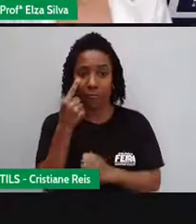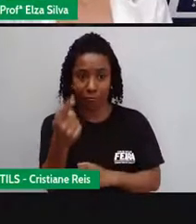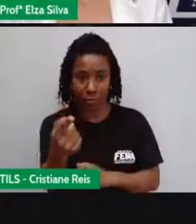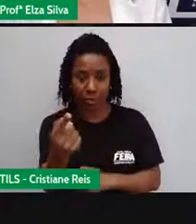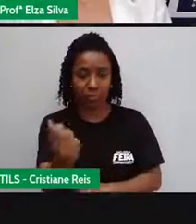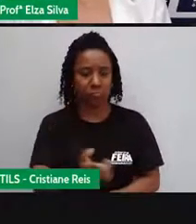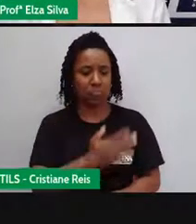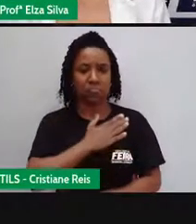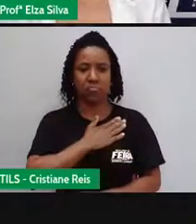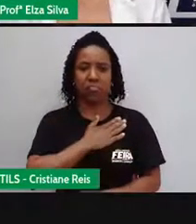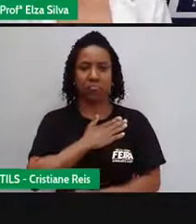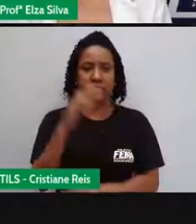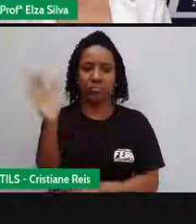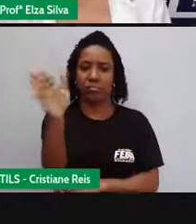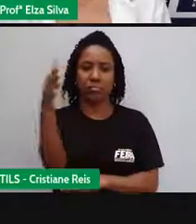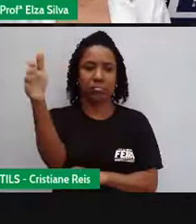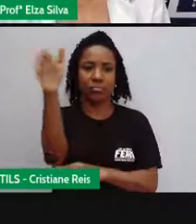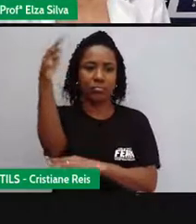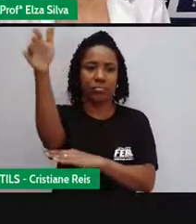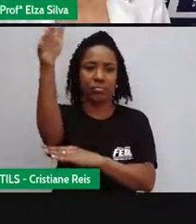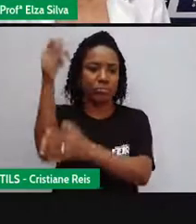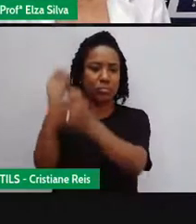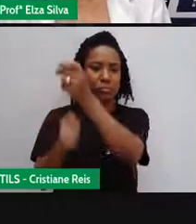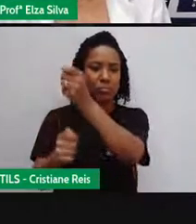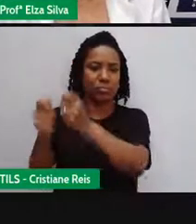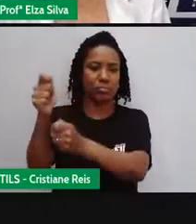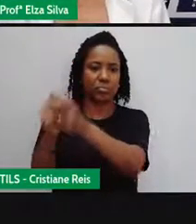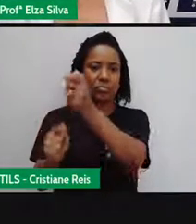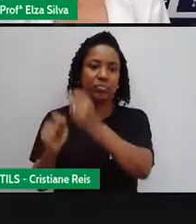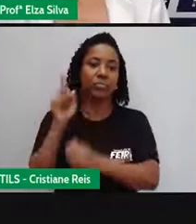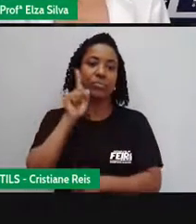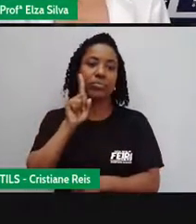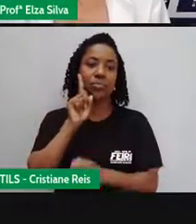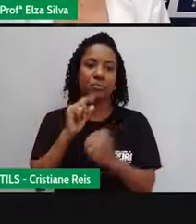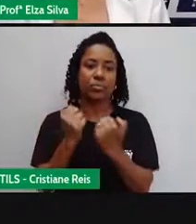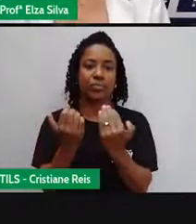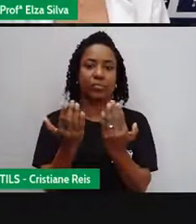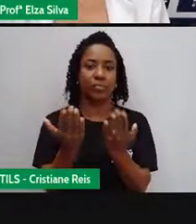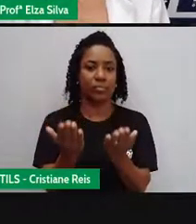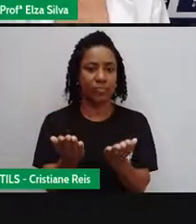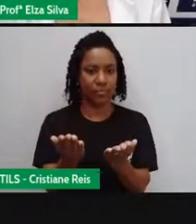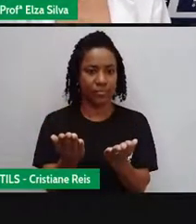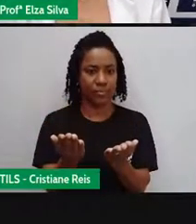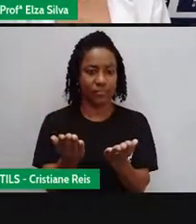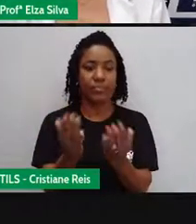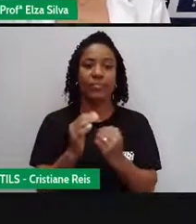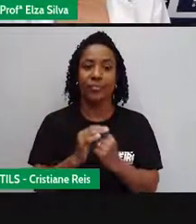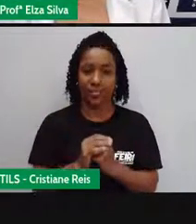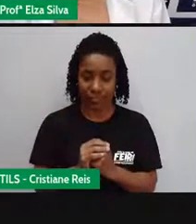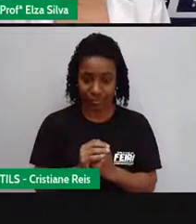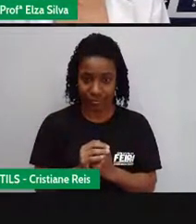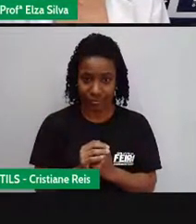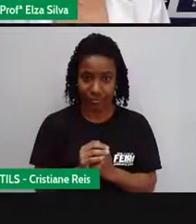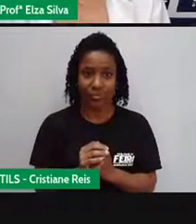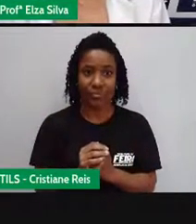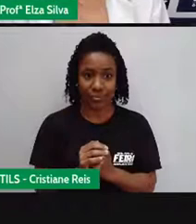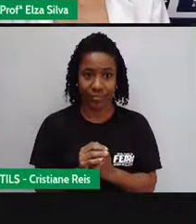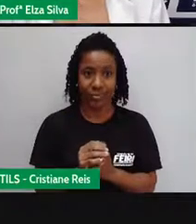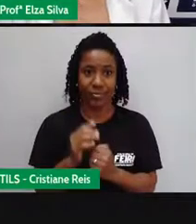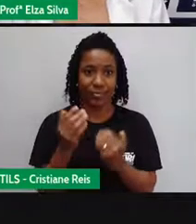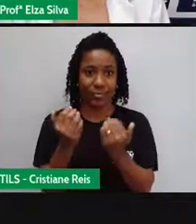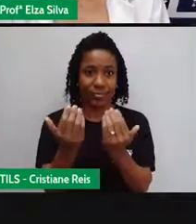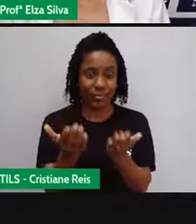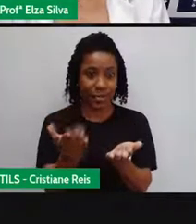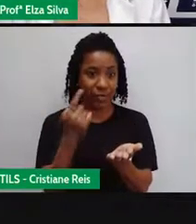americano, Star Spangled Banner. Então, nós temos aí um hino que foi interpretado por Marina